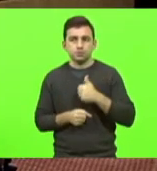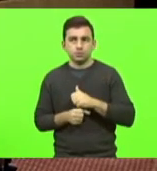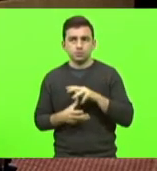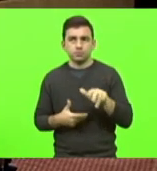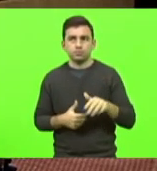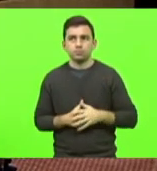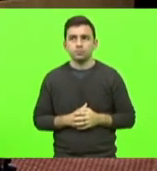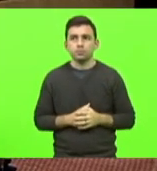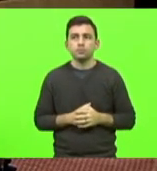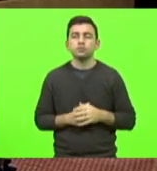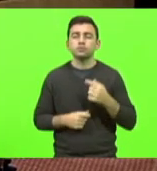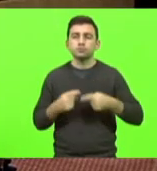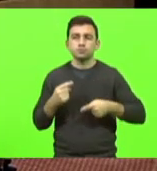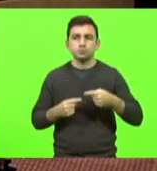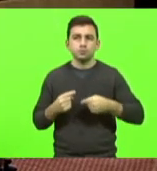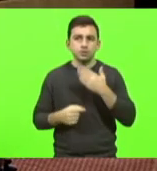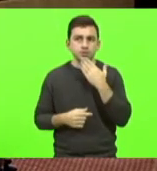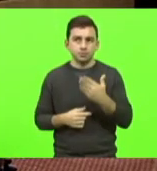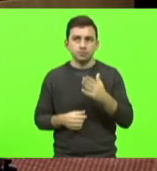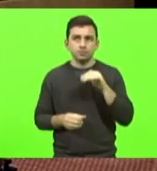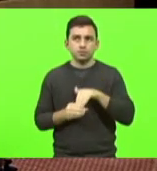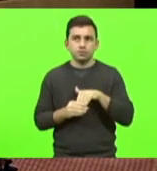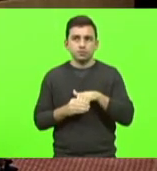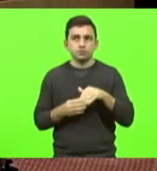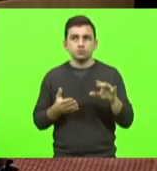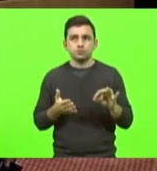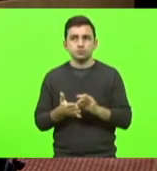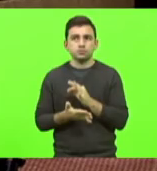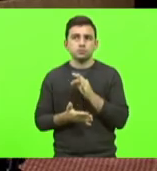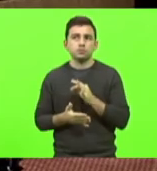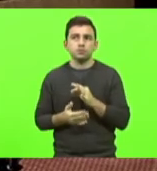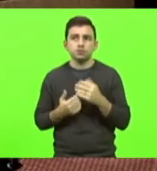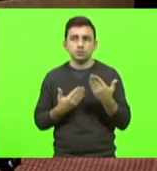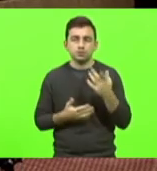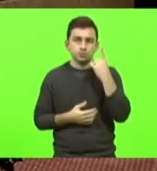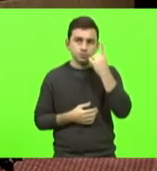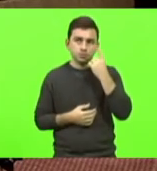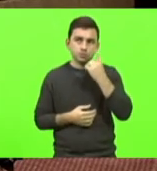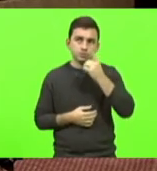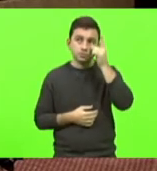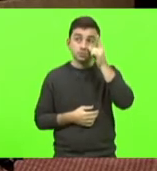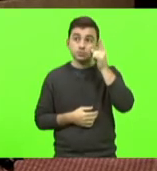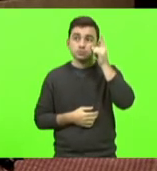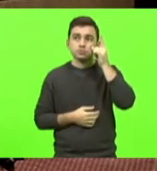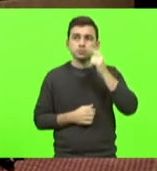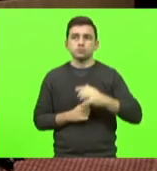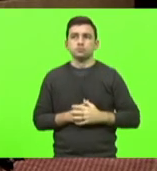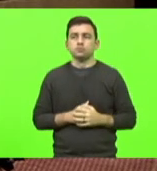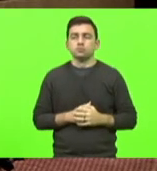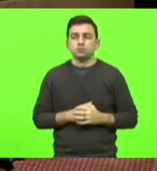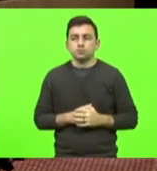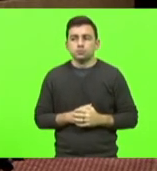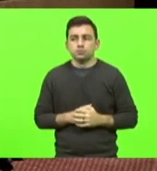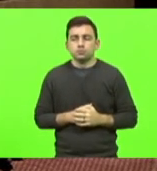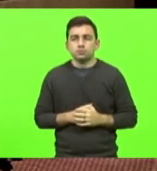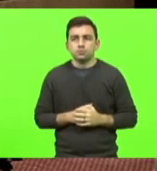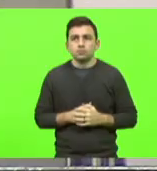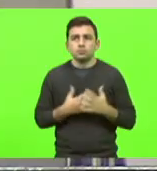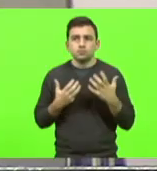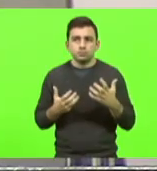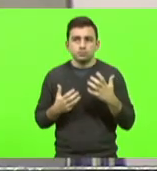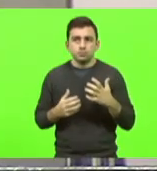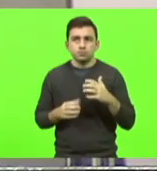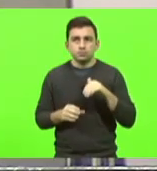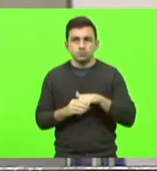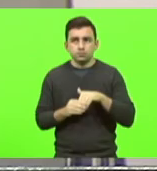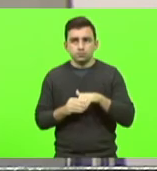em discussão o requerimento de votação e destaque sua semente Deputado Laércio Schuster e até que era votação em